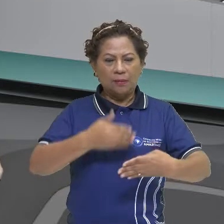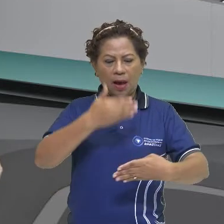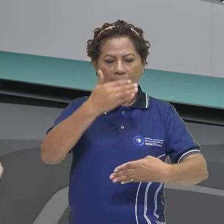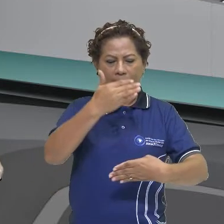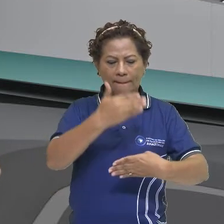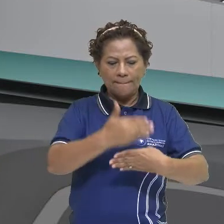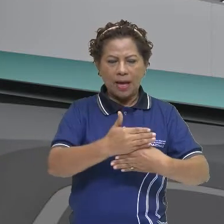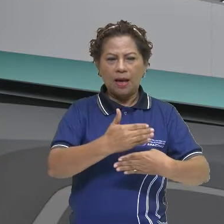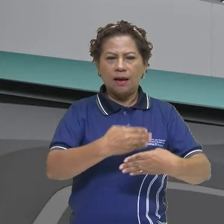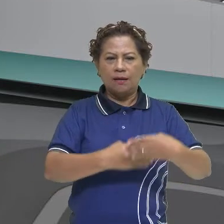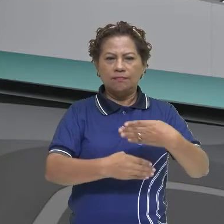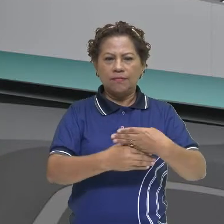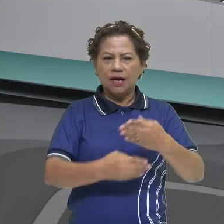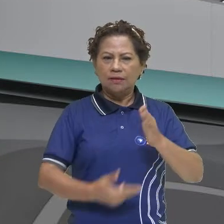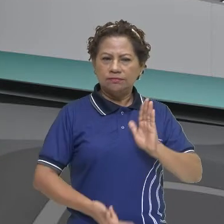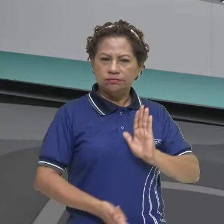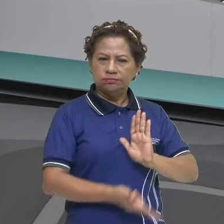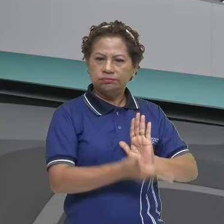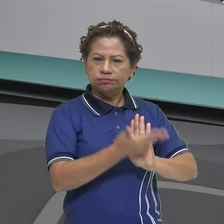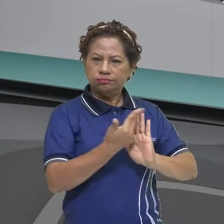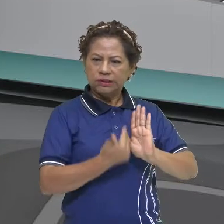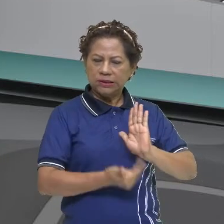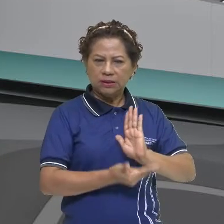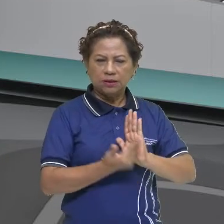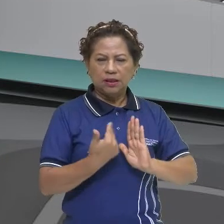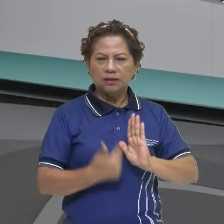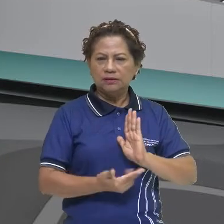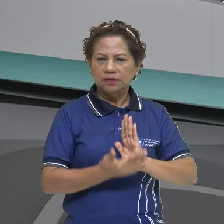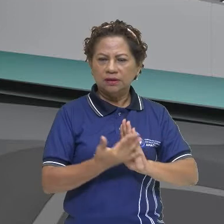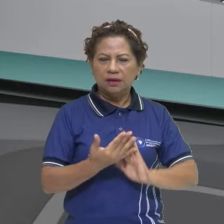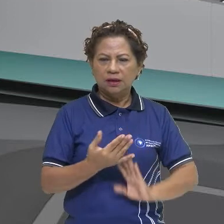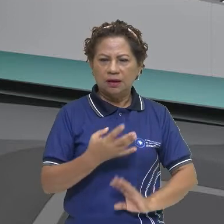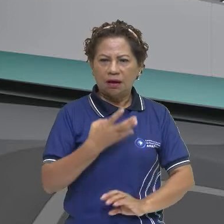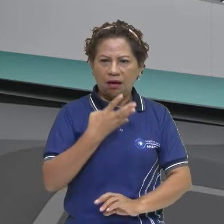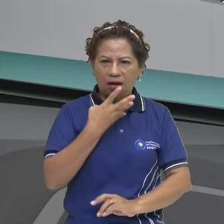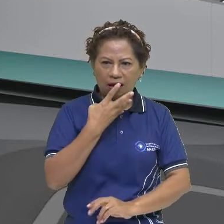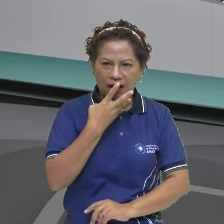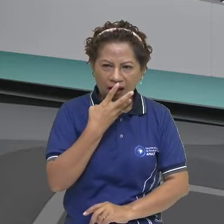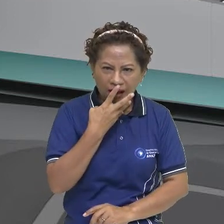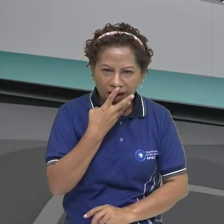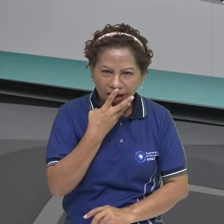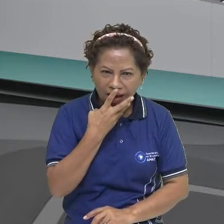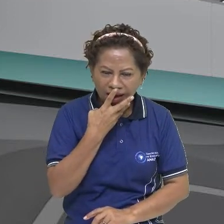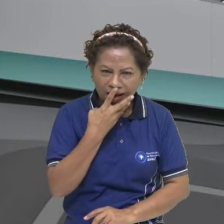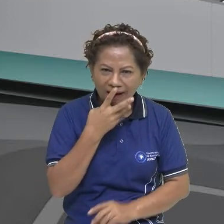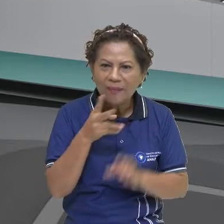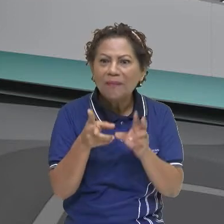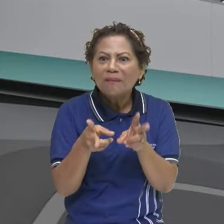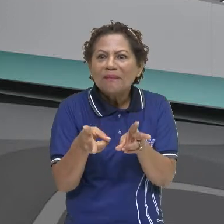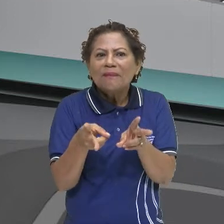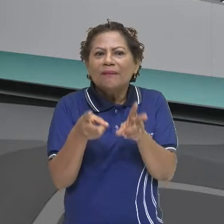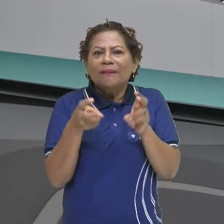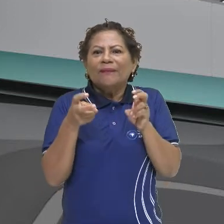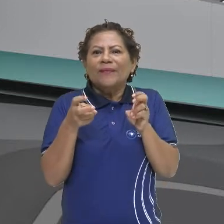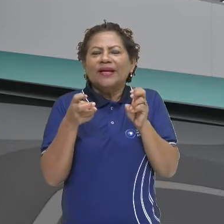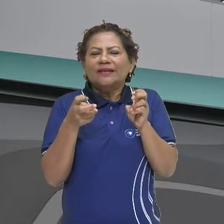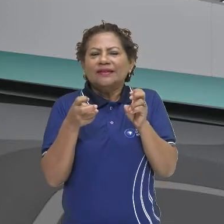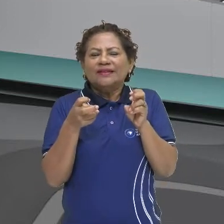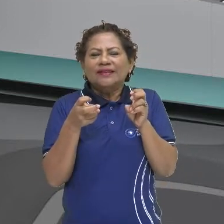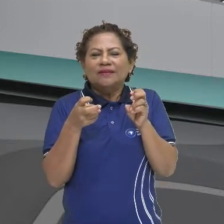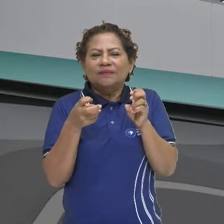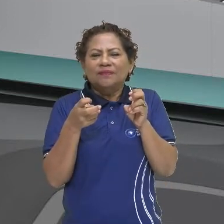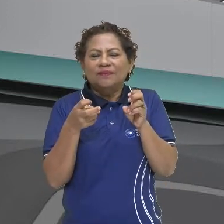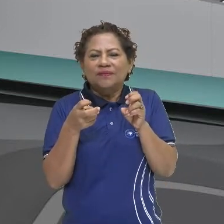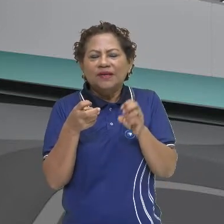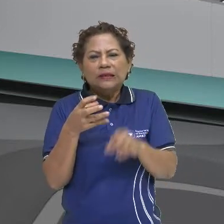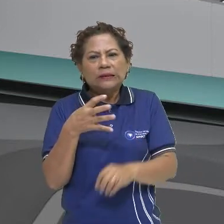nessa obra aqui, ele está muito realista. É como se fosse um retrato, né? Você olha para a obra e você